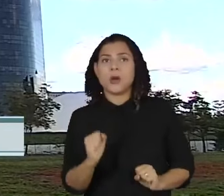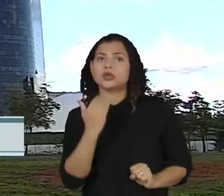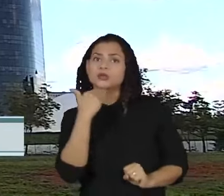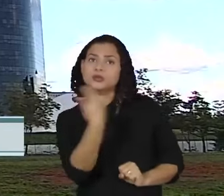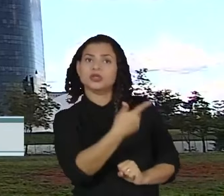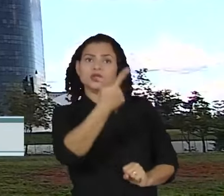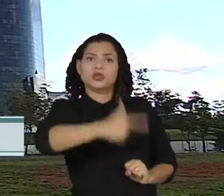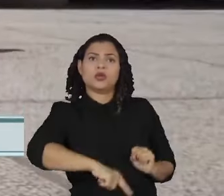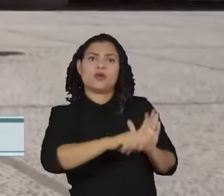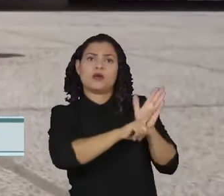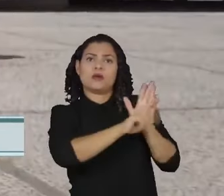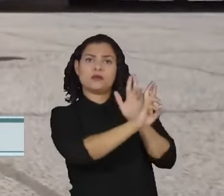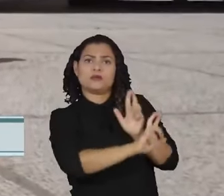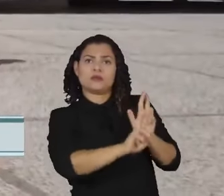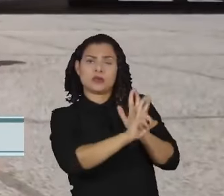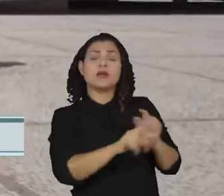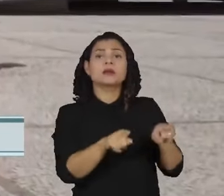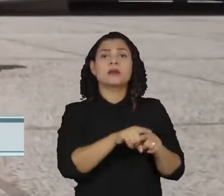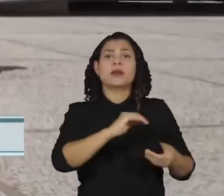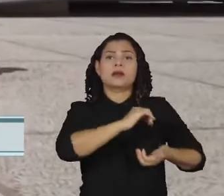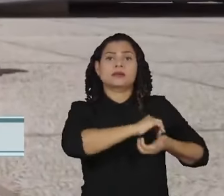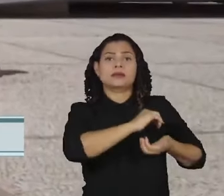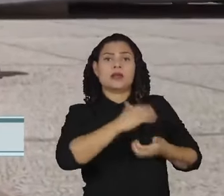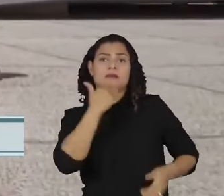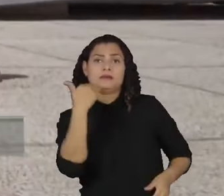Tribunal Superior Eleitoral e ao Supremo Tribunal Federal